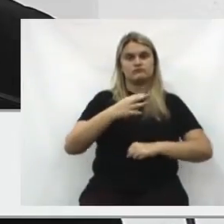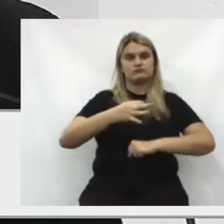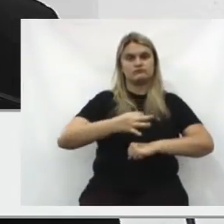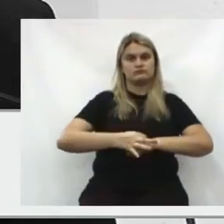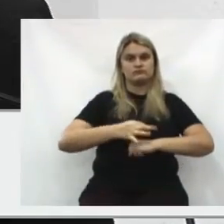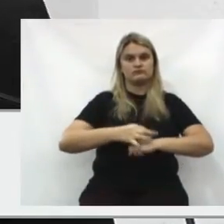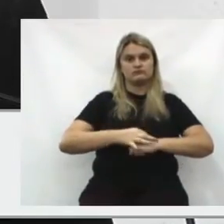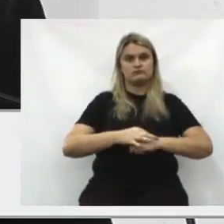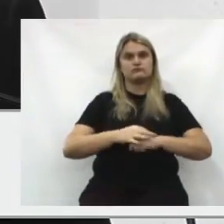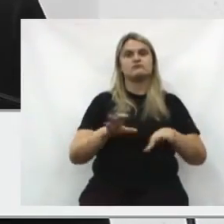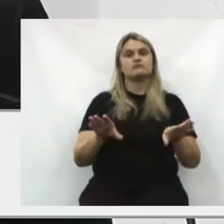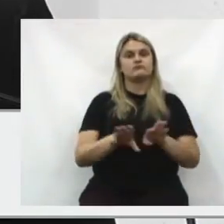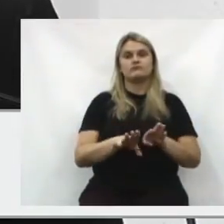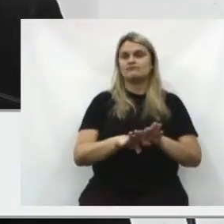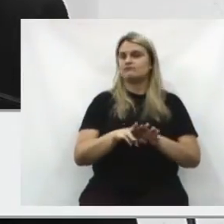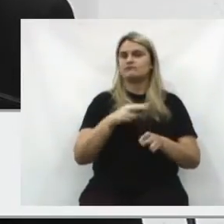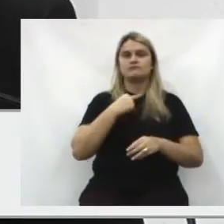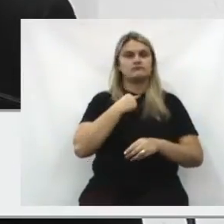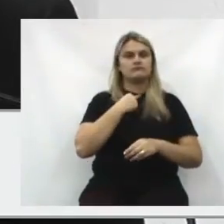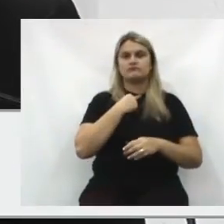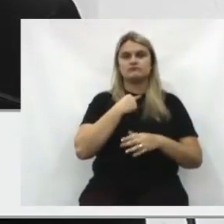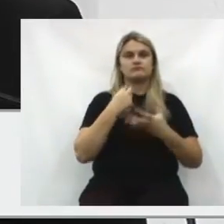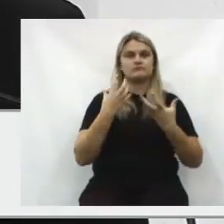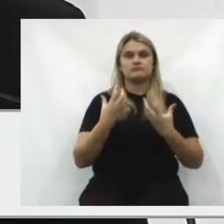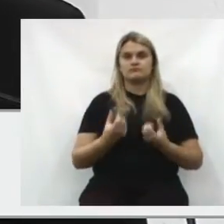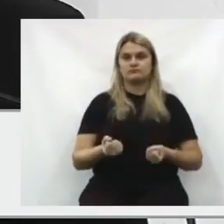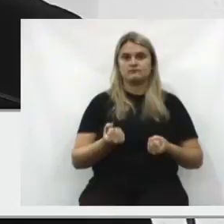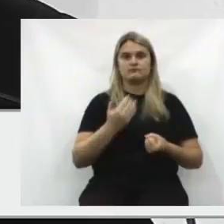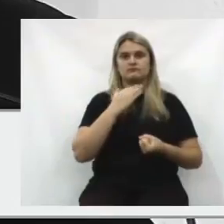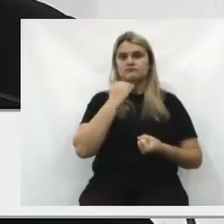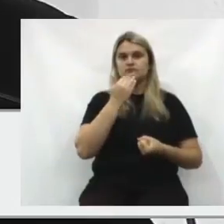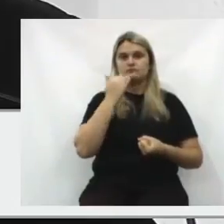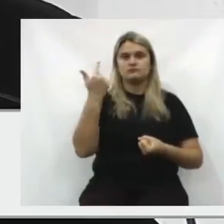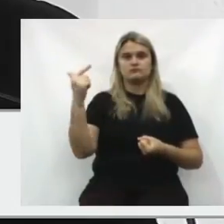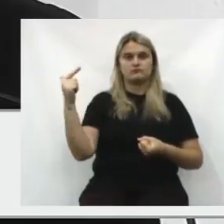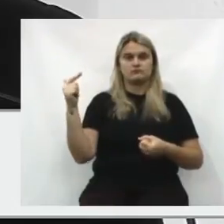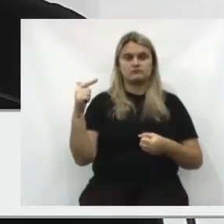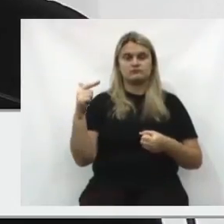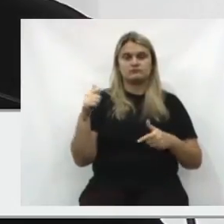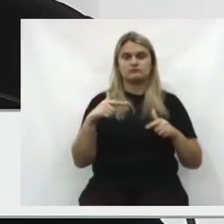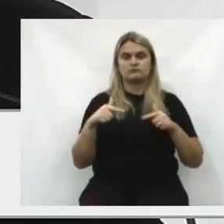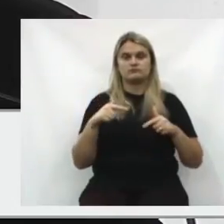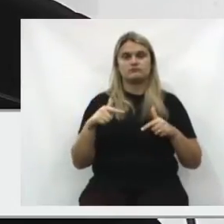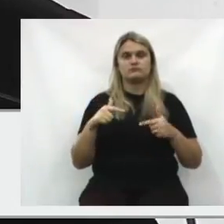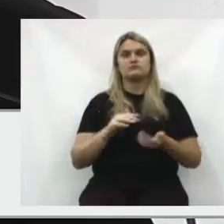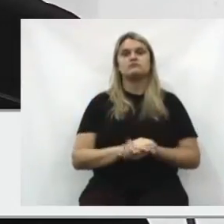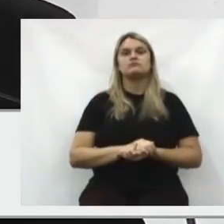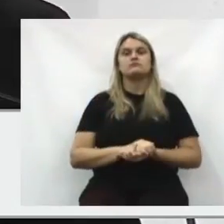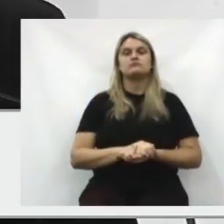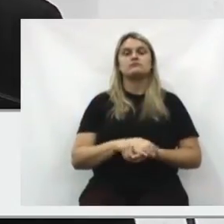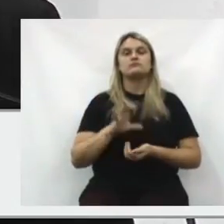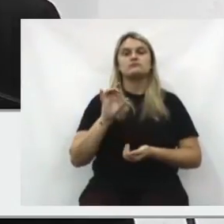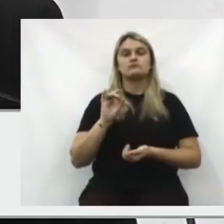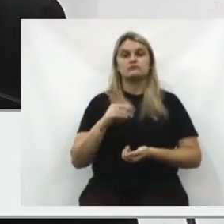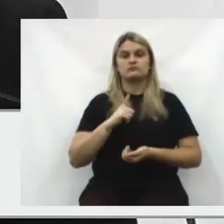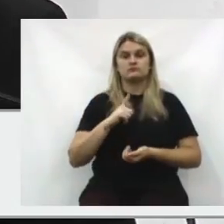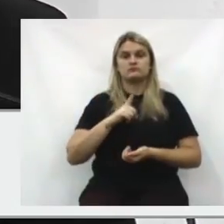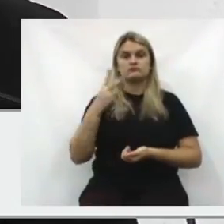fazem. Temos o contador, que também não pode assumir nenhuma outra